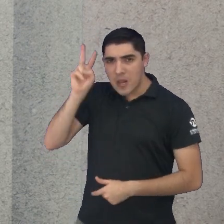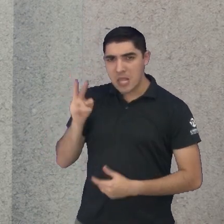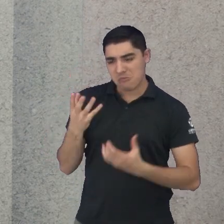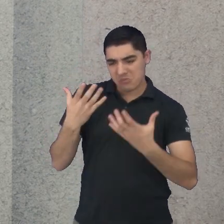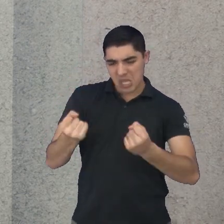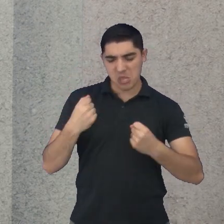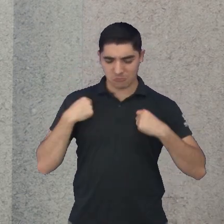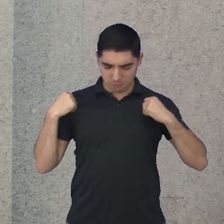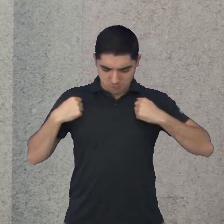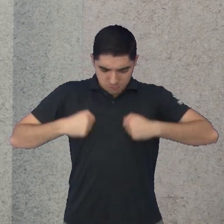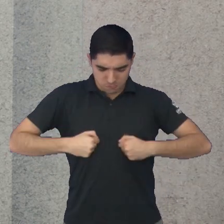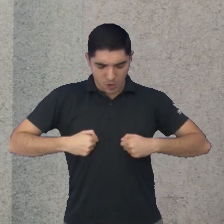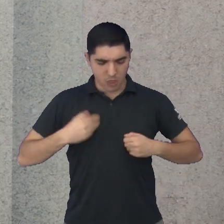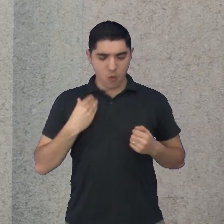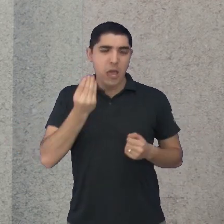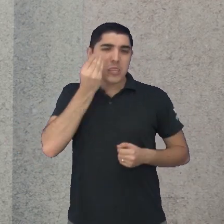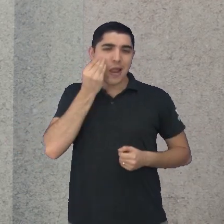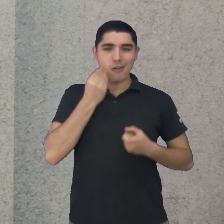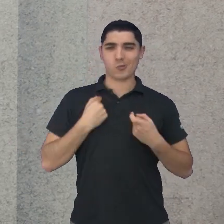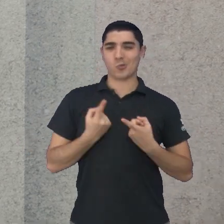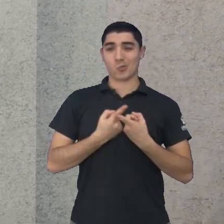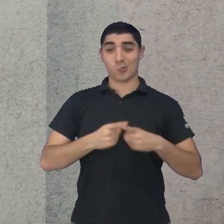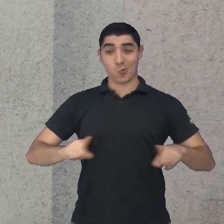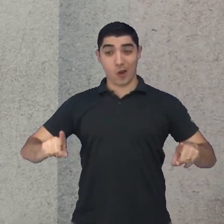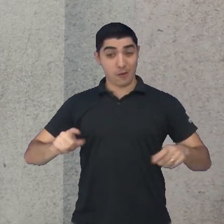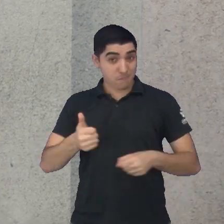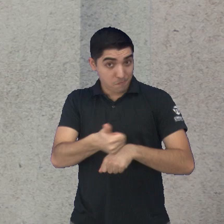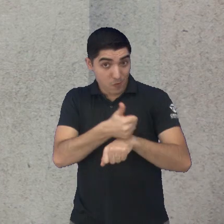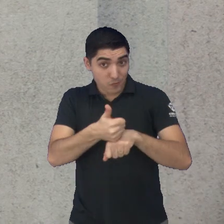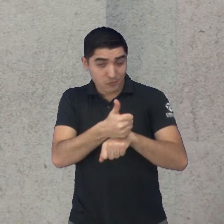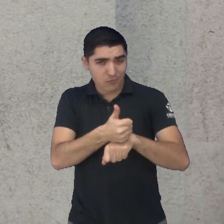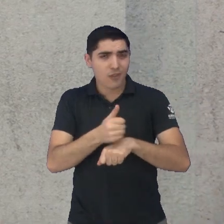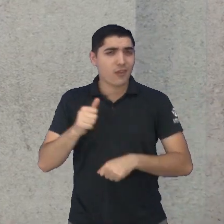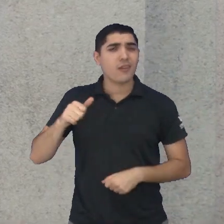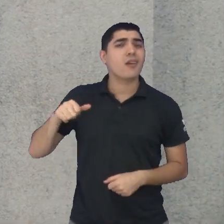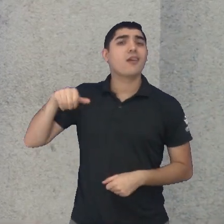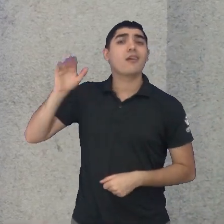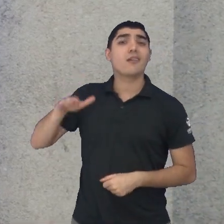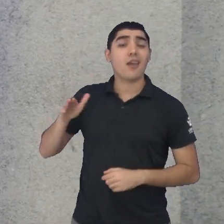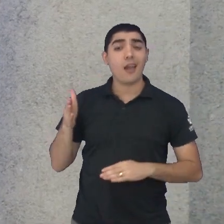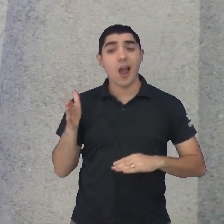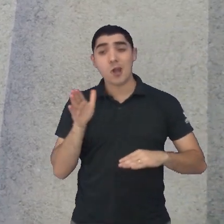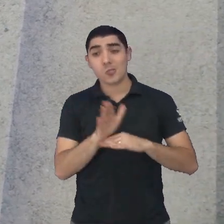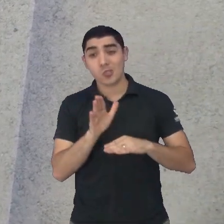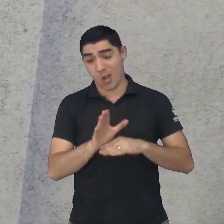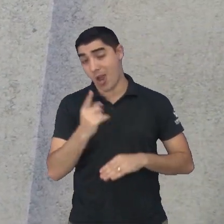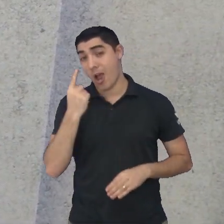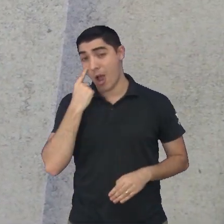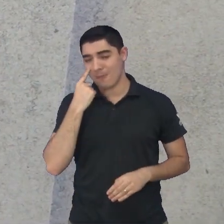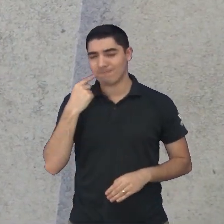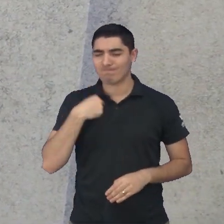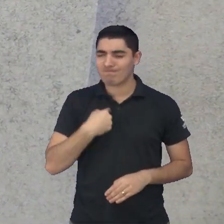viver a experiência de churrasqueira profissional. E quem a ajudou nessa missão, olha, uma pessoa